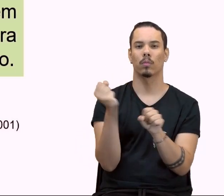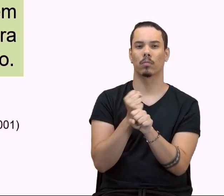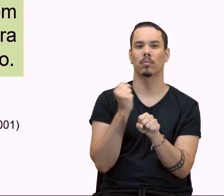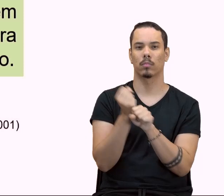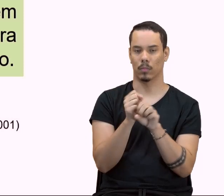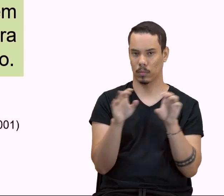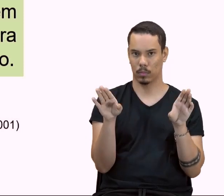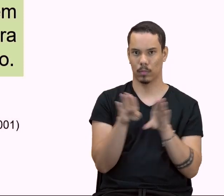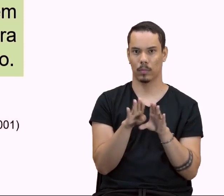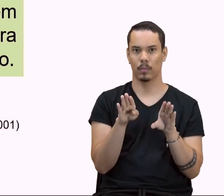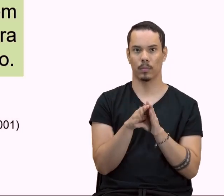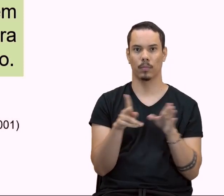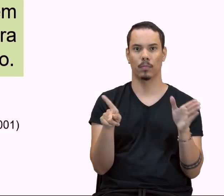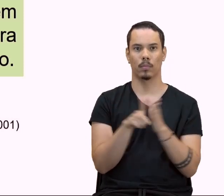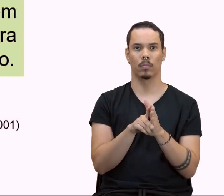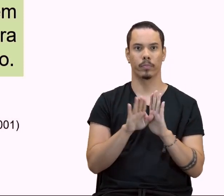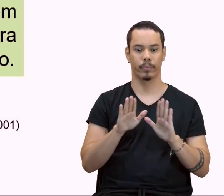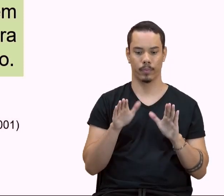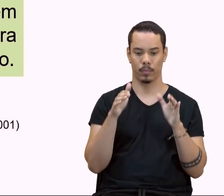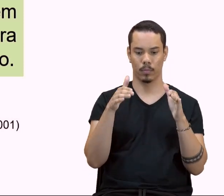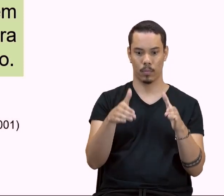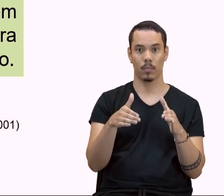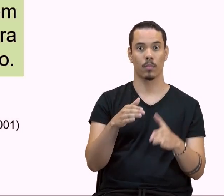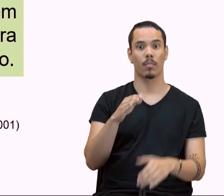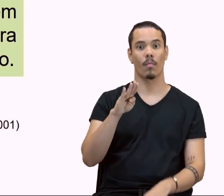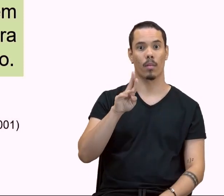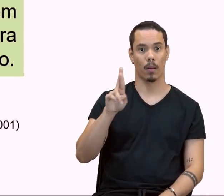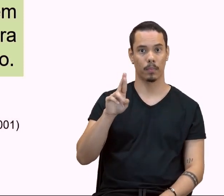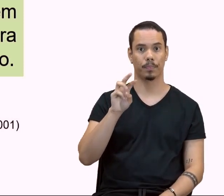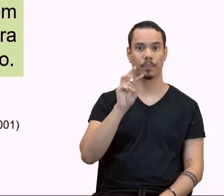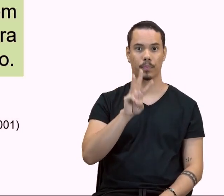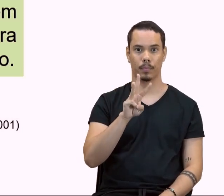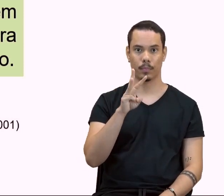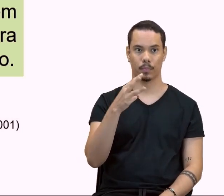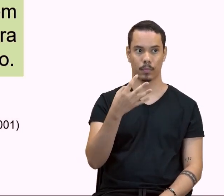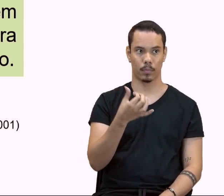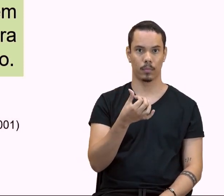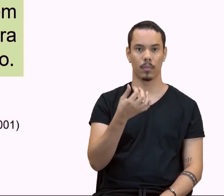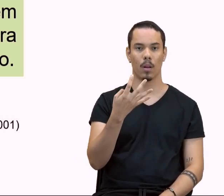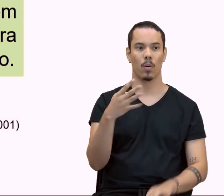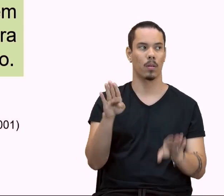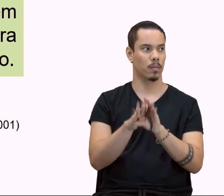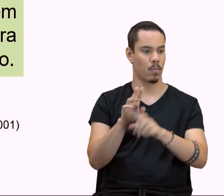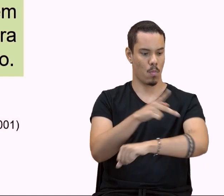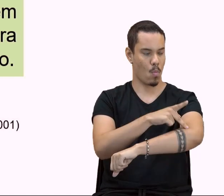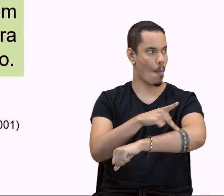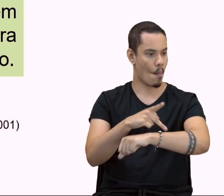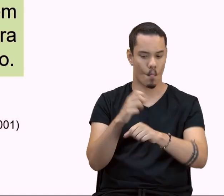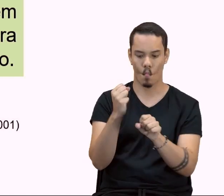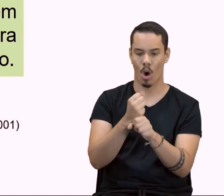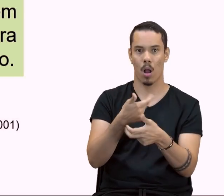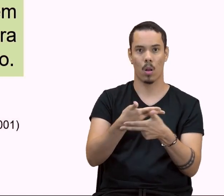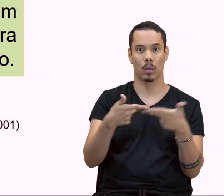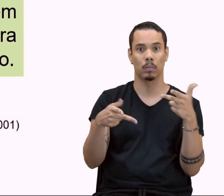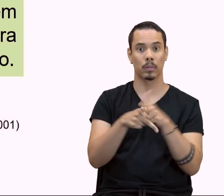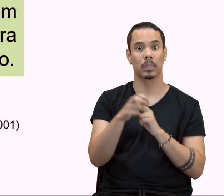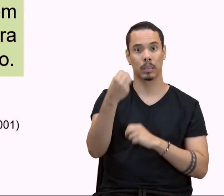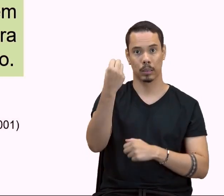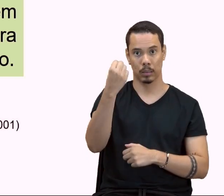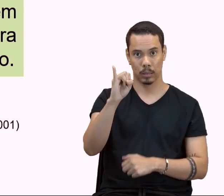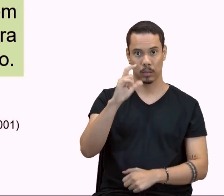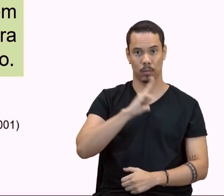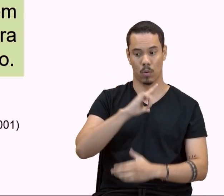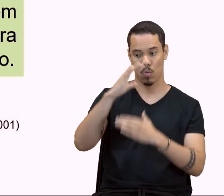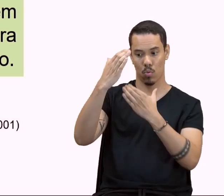né, da BR-364 e a pavimentação, né? Isso. Porque sempre cai em concurso alguma coisa relacionada a esse período